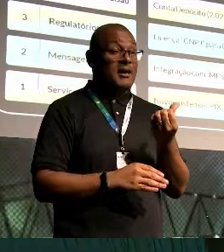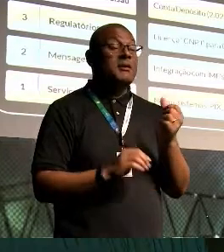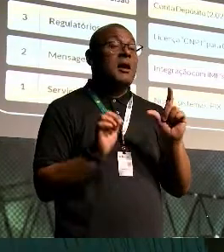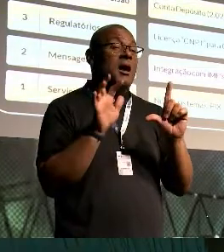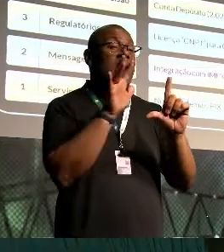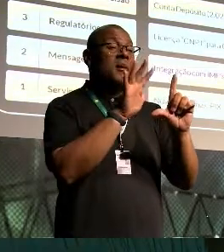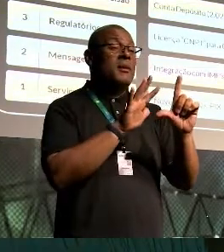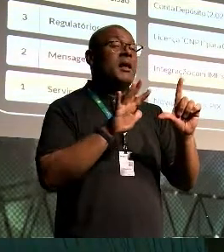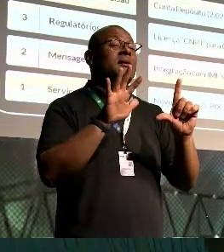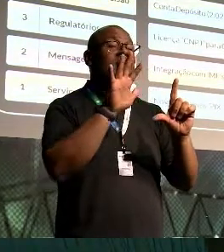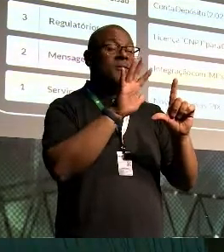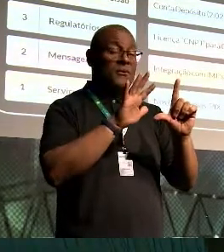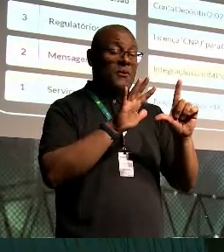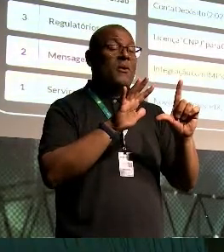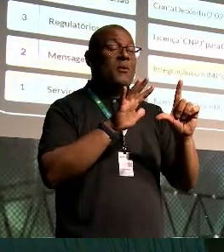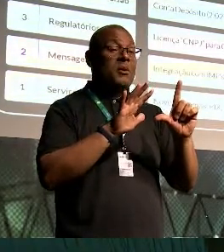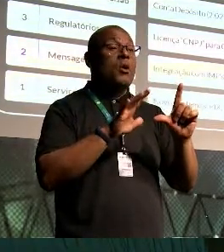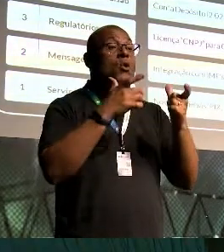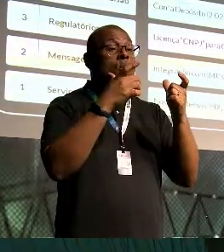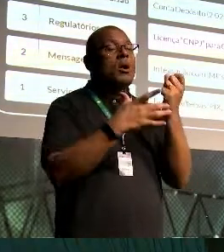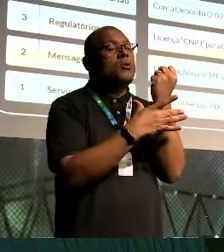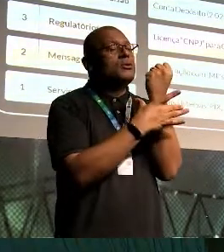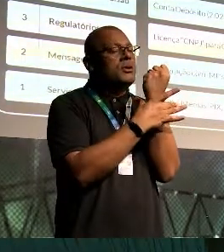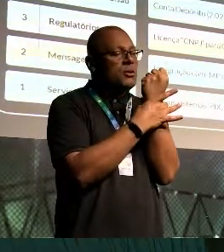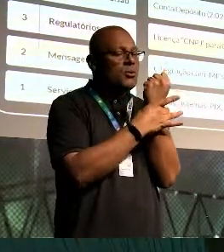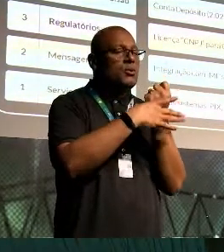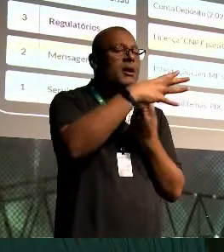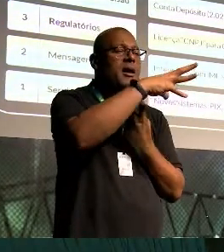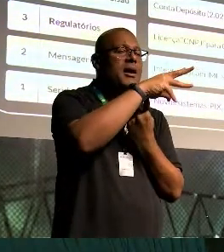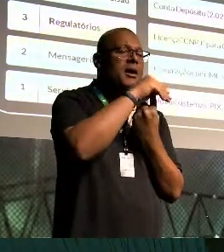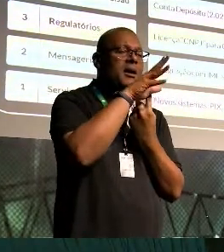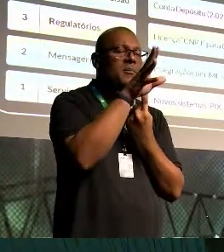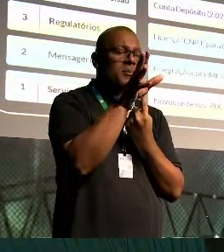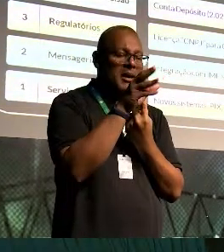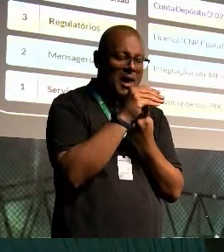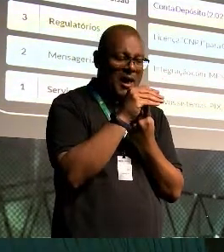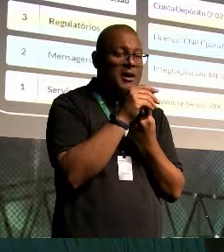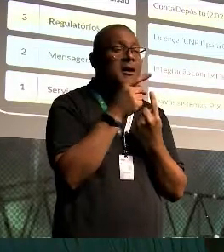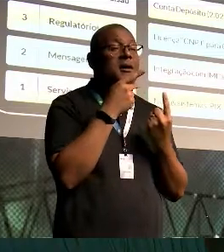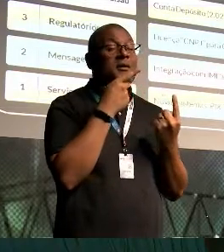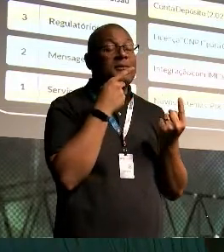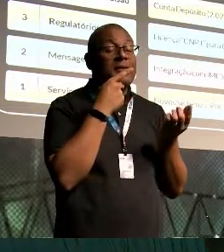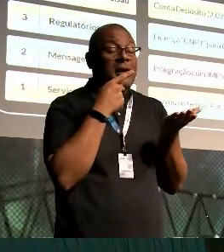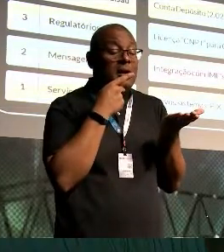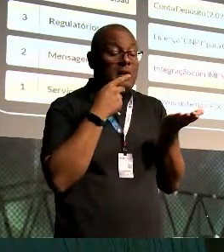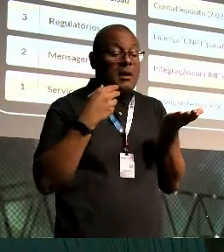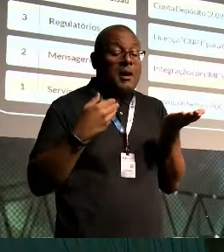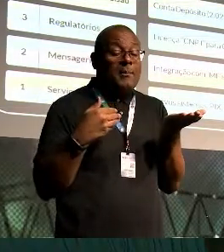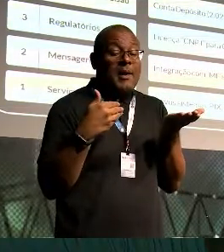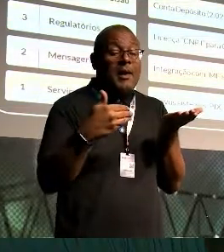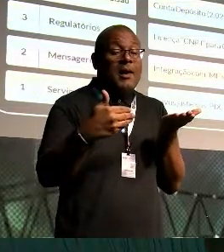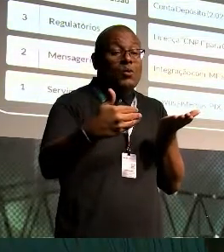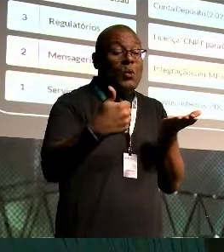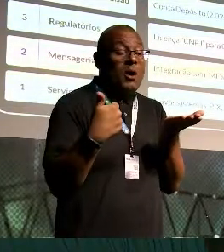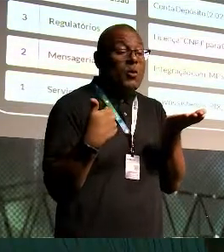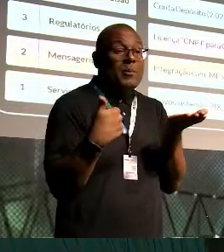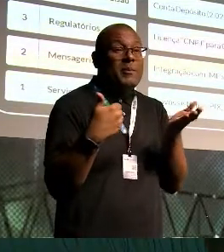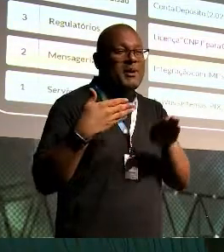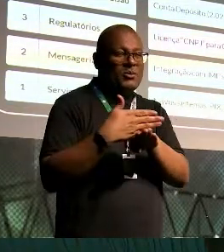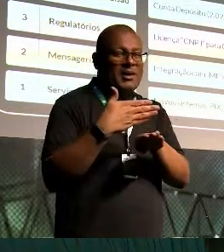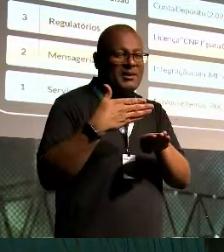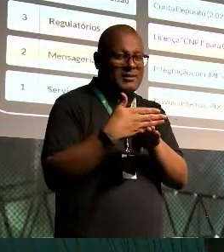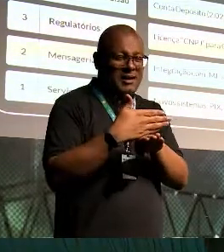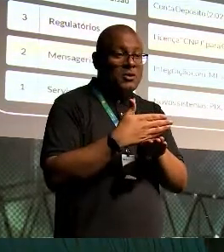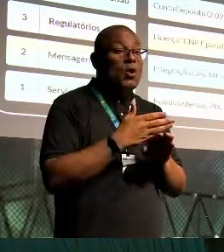de fato, a gente tem exposição segura de APIs, a gente fala muito de segurança de borda, de orquestrações de serviço técnico, formando serviços